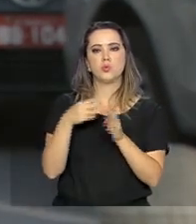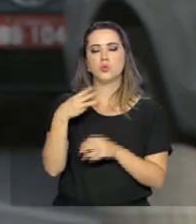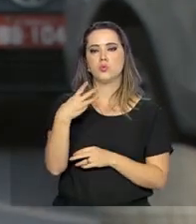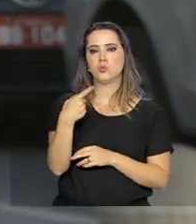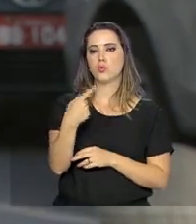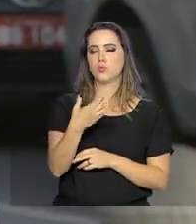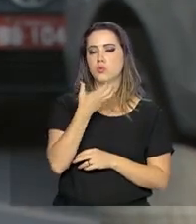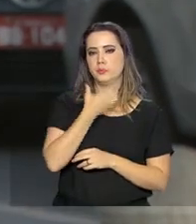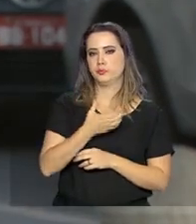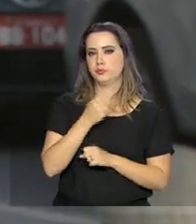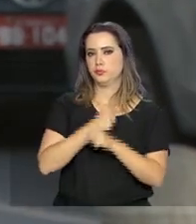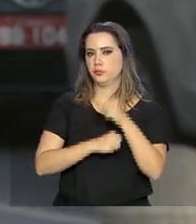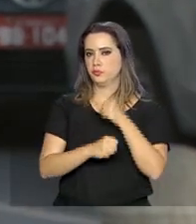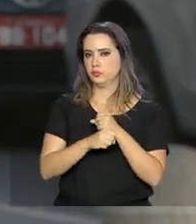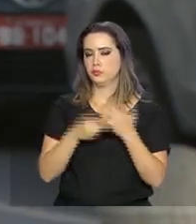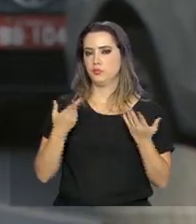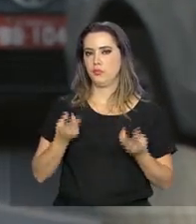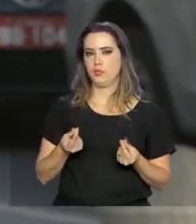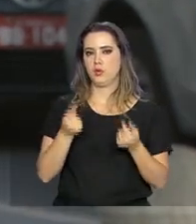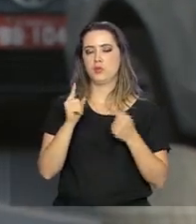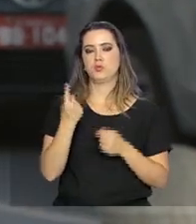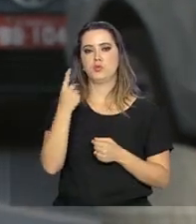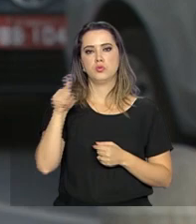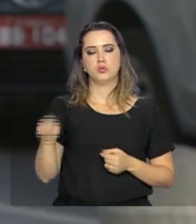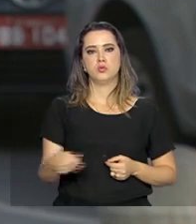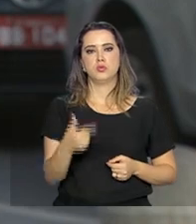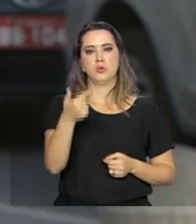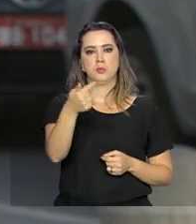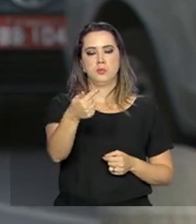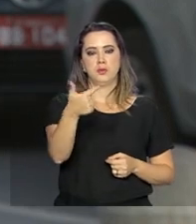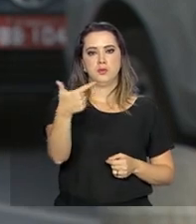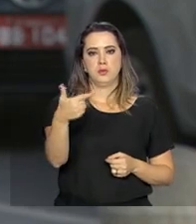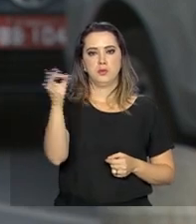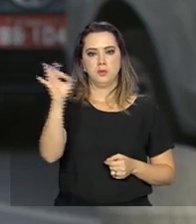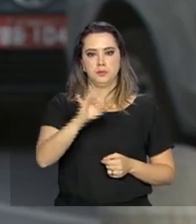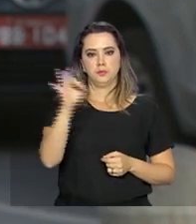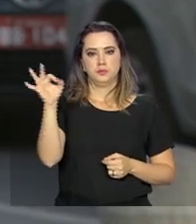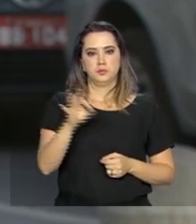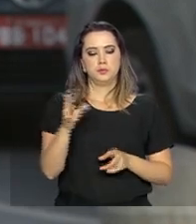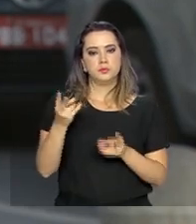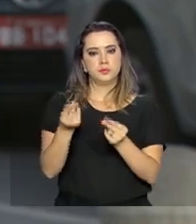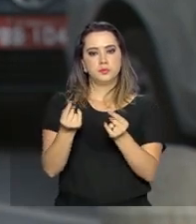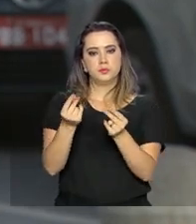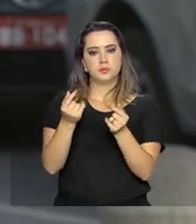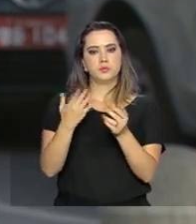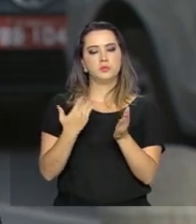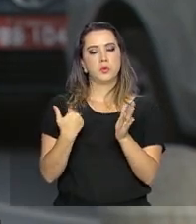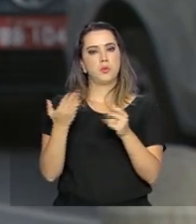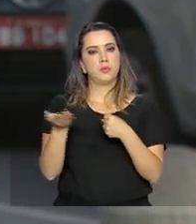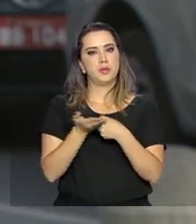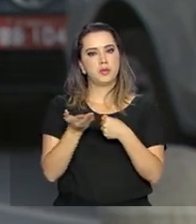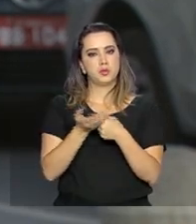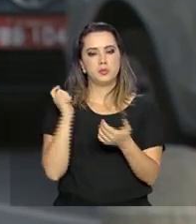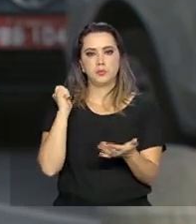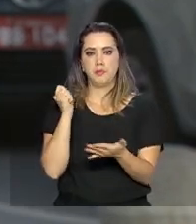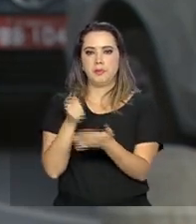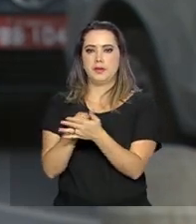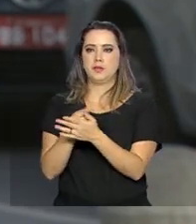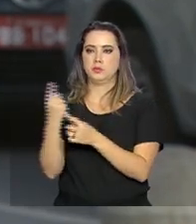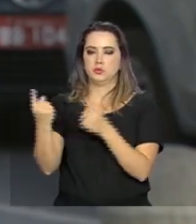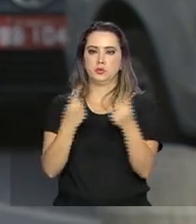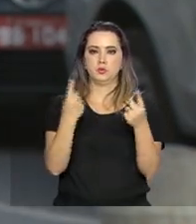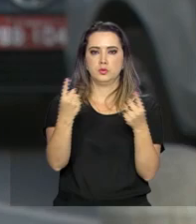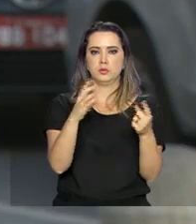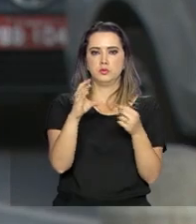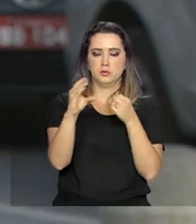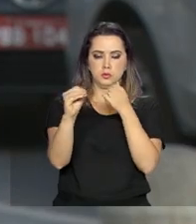passado e o rendimento será de 1,72 por cento sobre essa quantia valor médio a ser pago para cada uma das